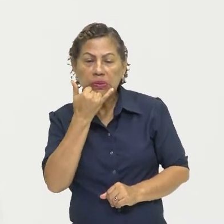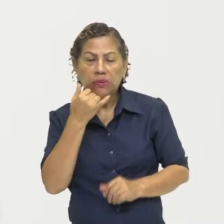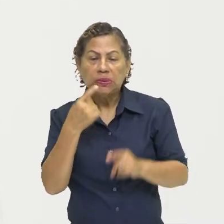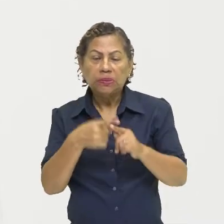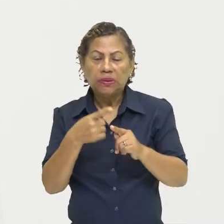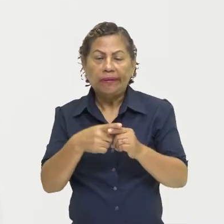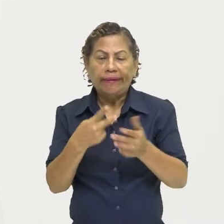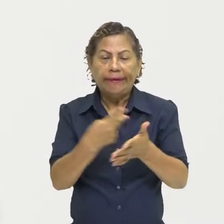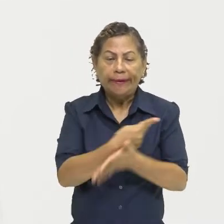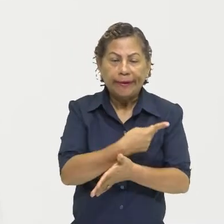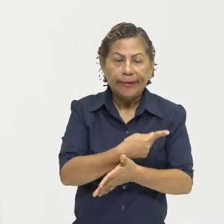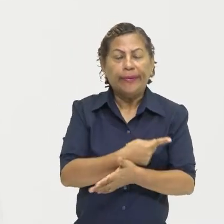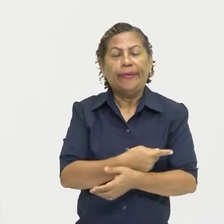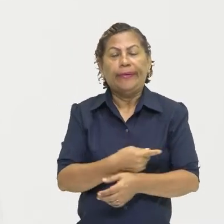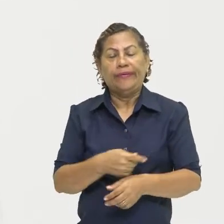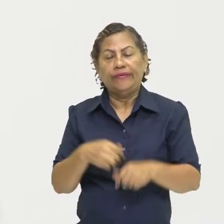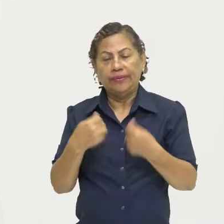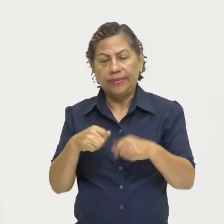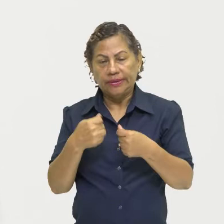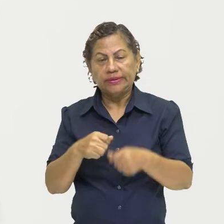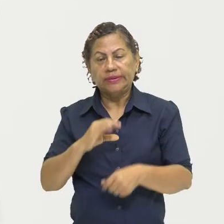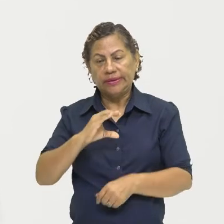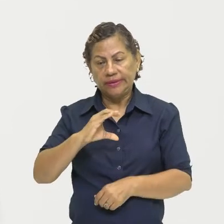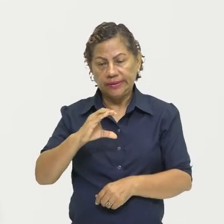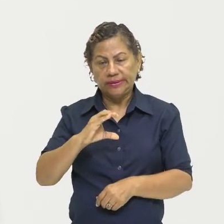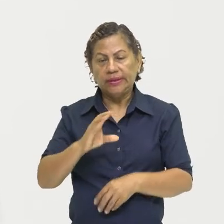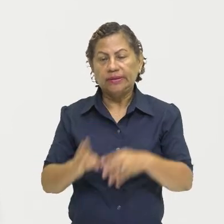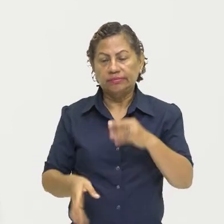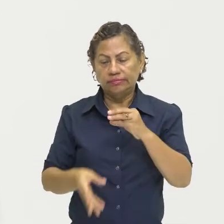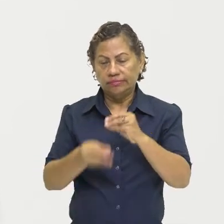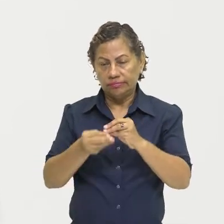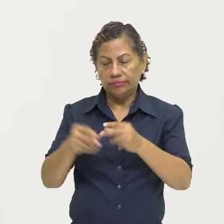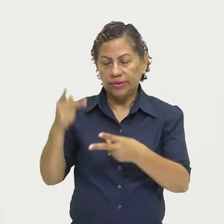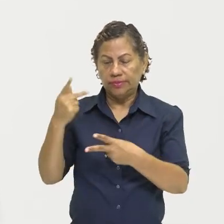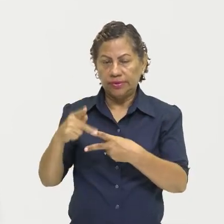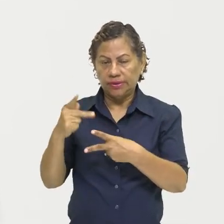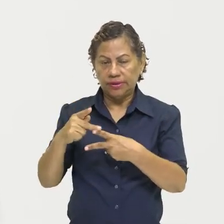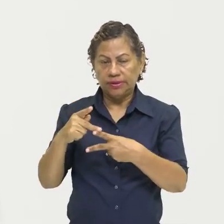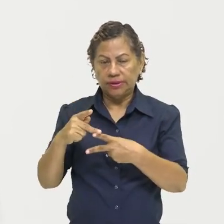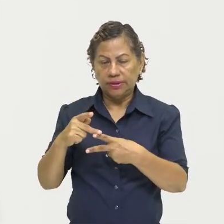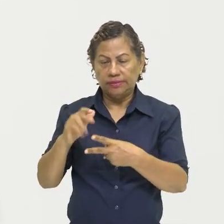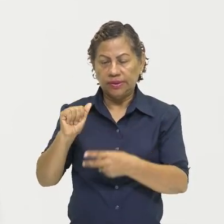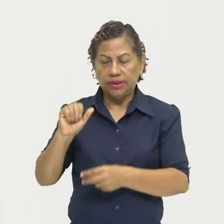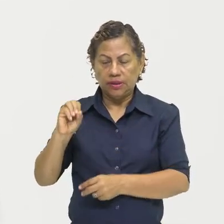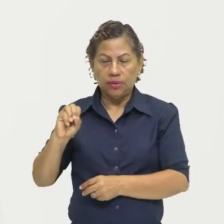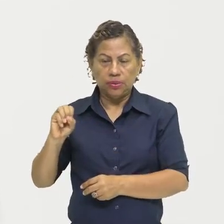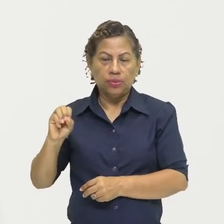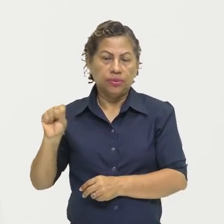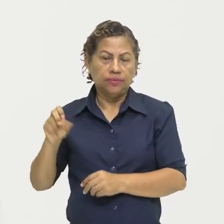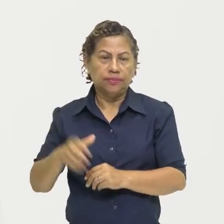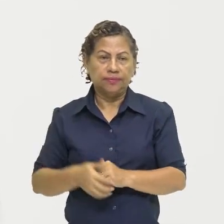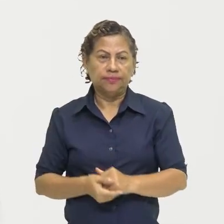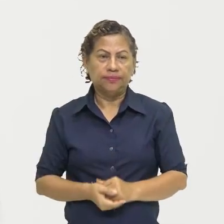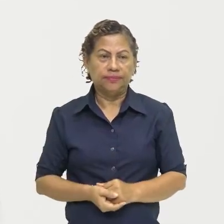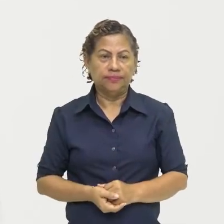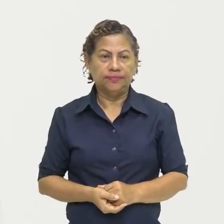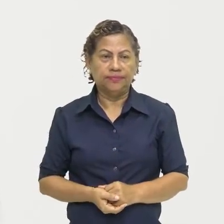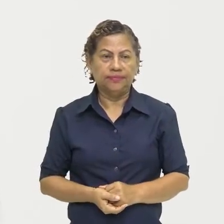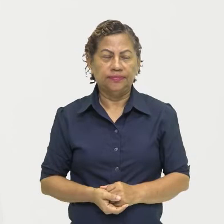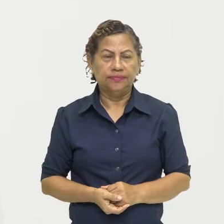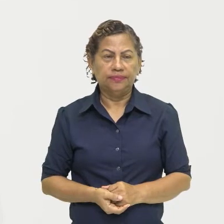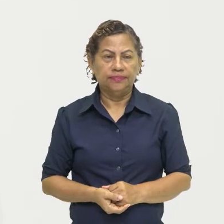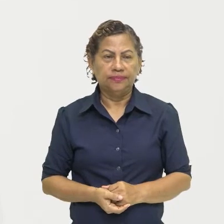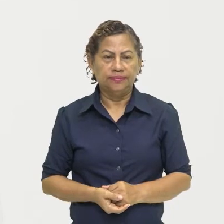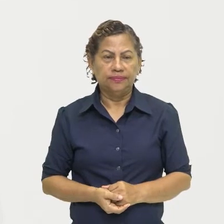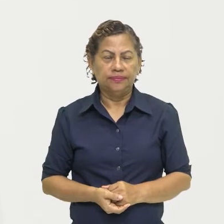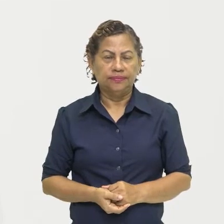alguém. Então, ele vai pedir a preposição a, ok? Já o verbo assistir, com o